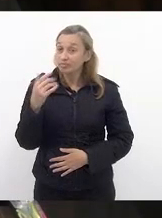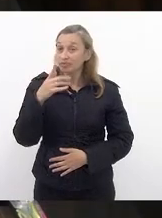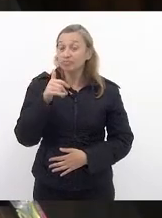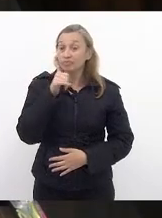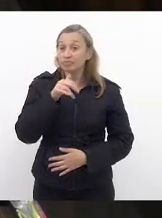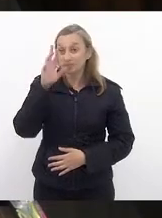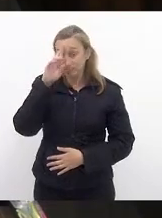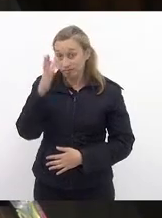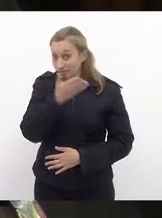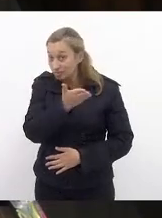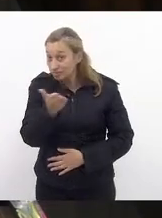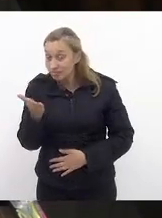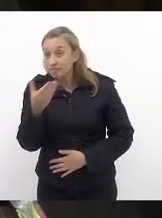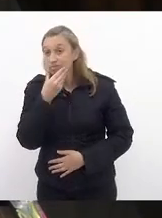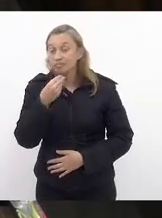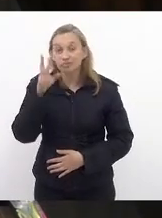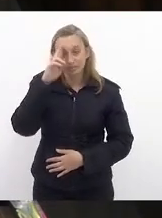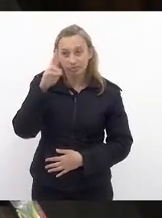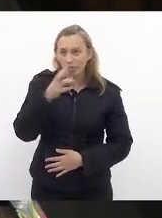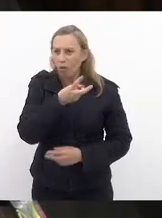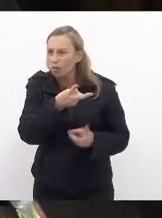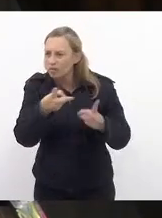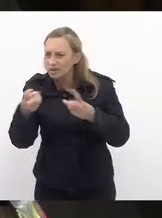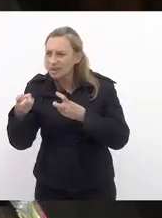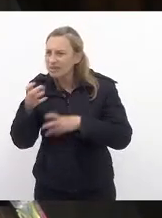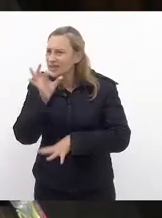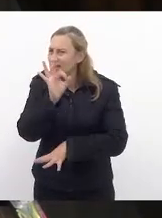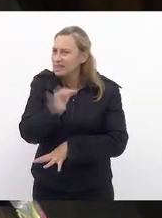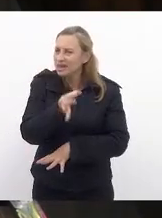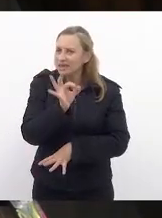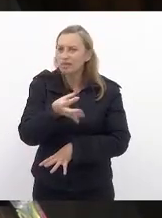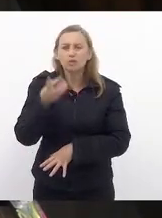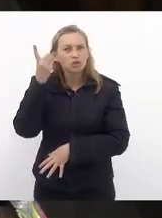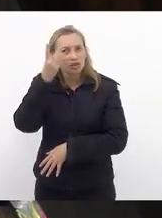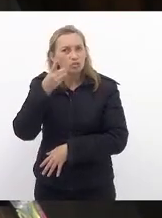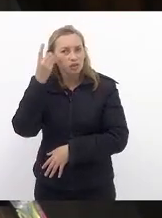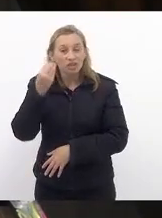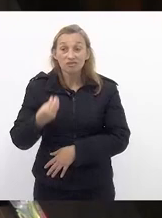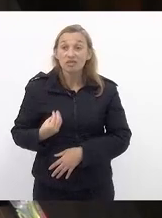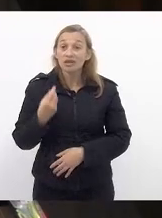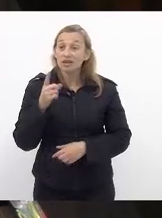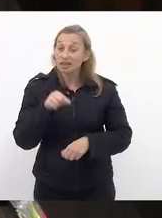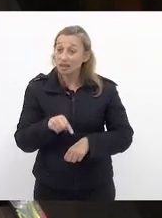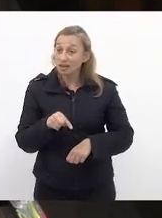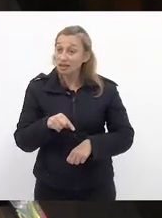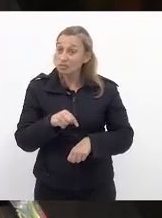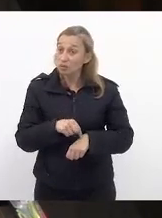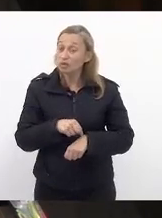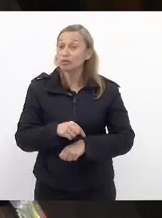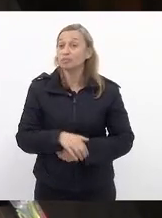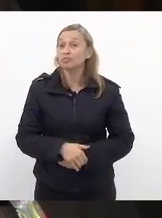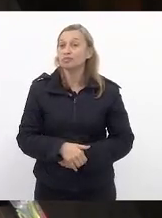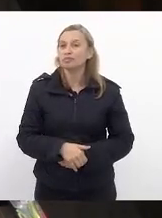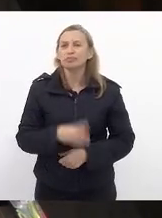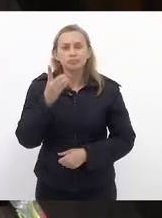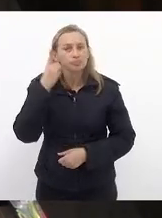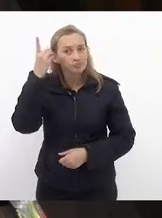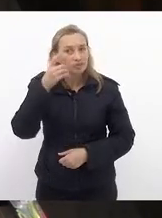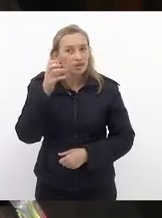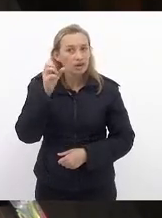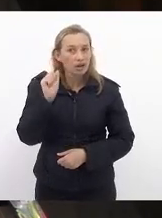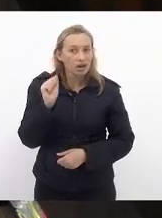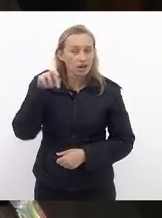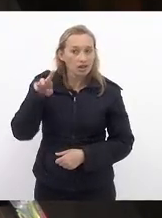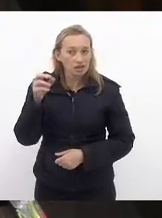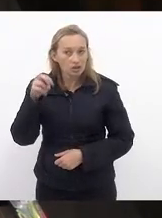senhores e senhoras observa exatamente os deputados que estão aqui nesse momento Deputado